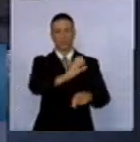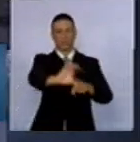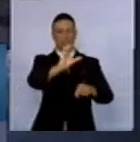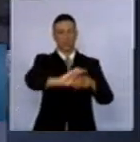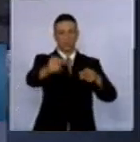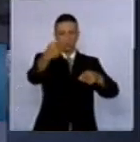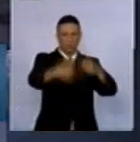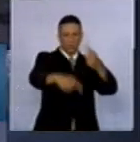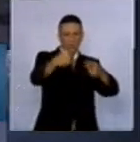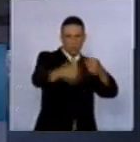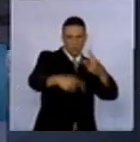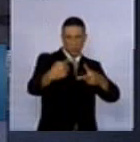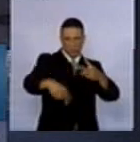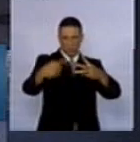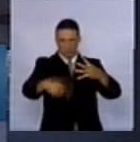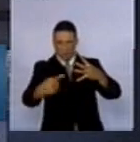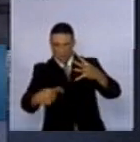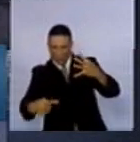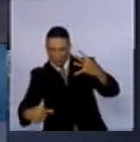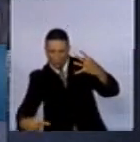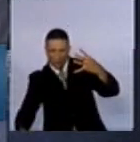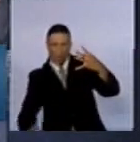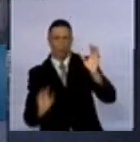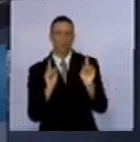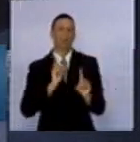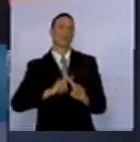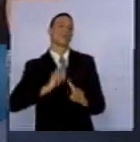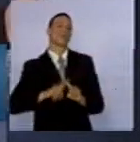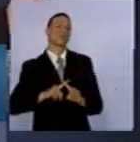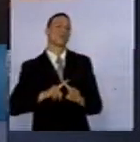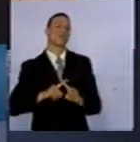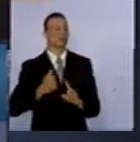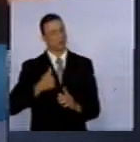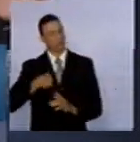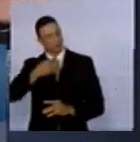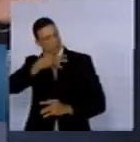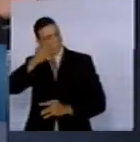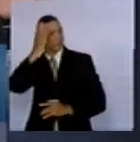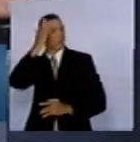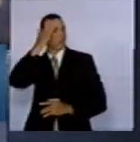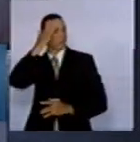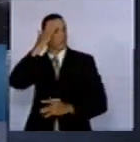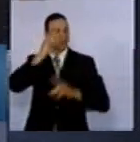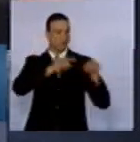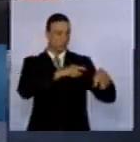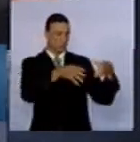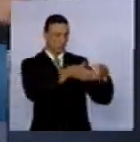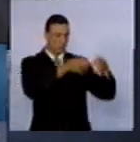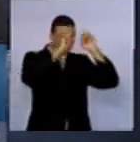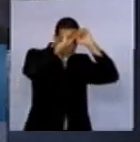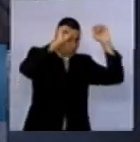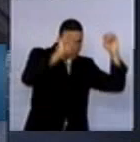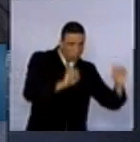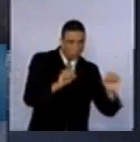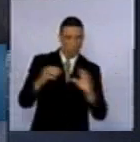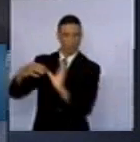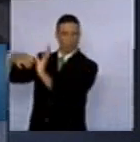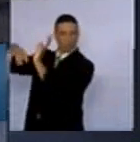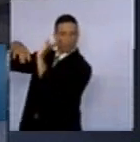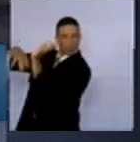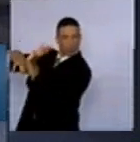que nós fomos apontando ao longo do processo mas que foram no entendimento soberano do tribunal do congresso nacional